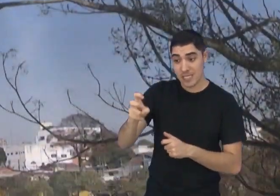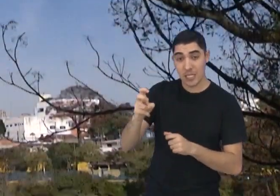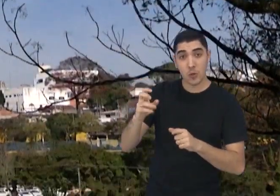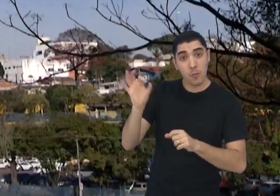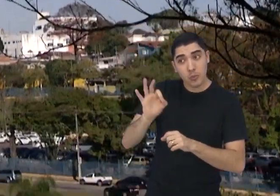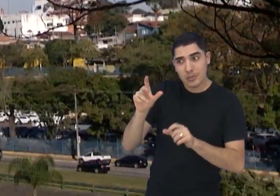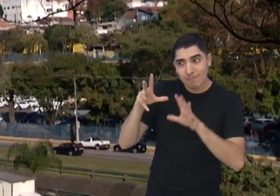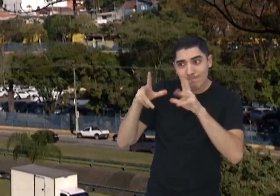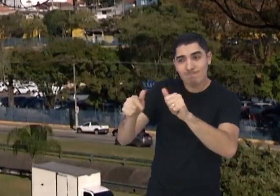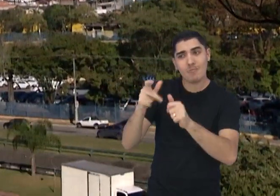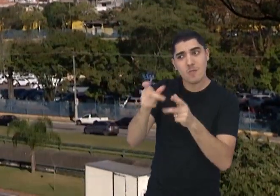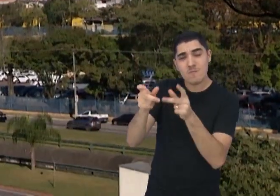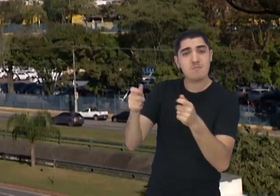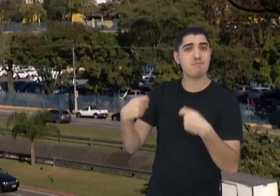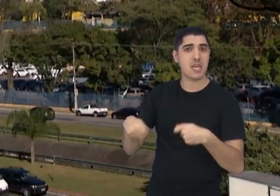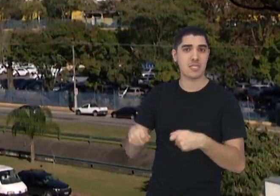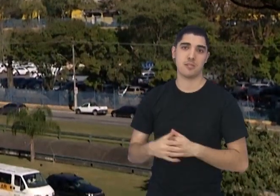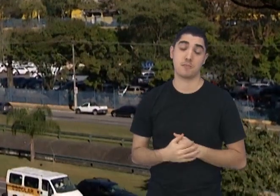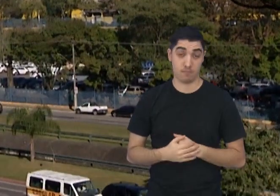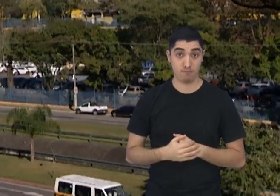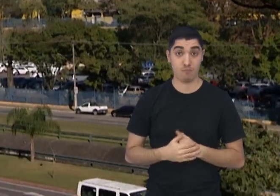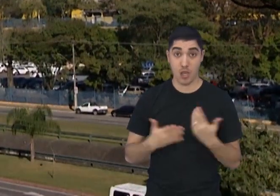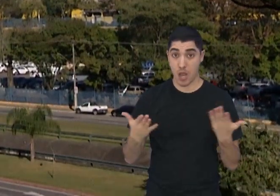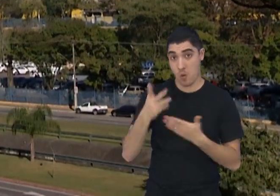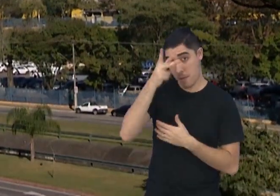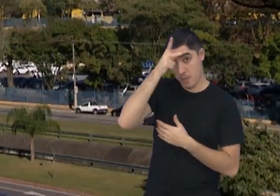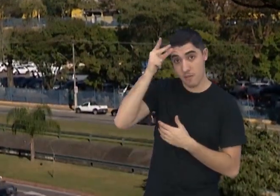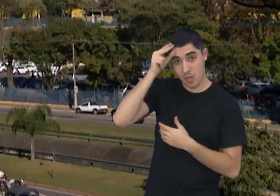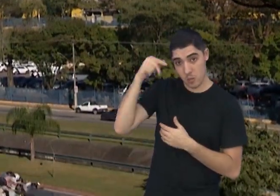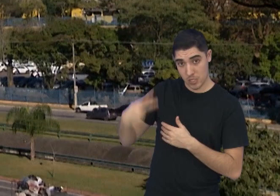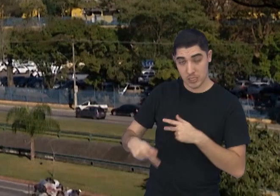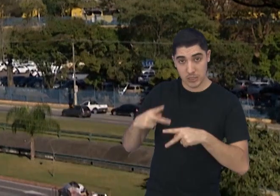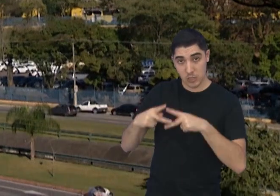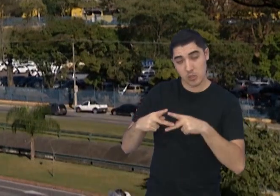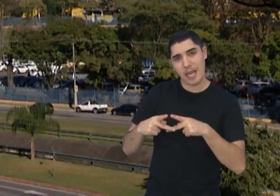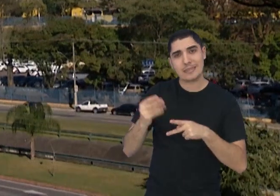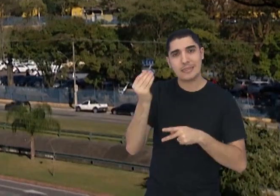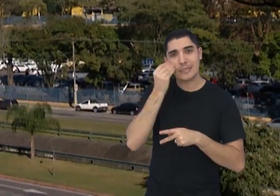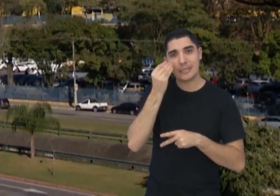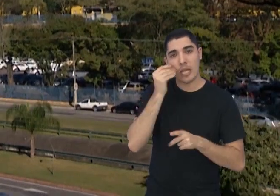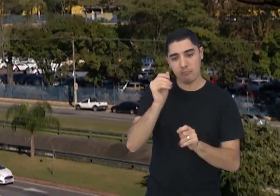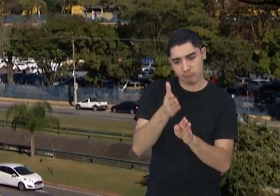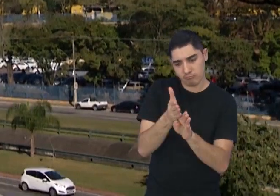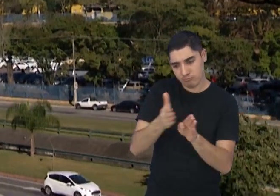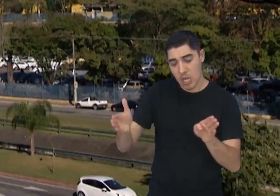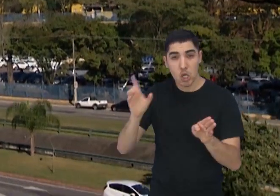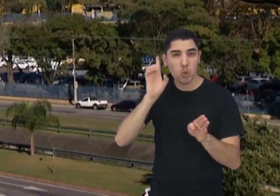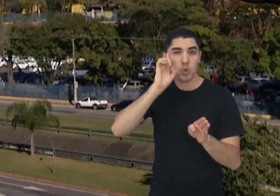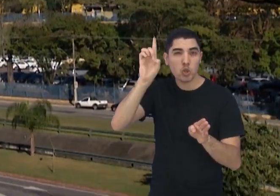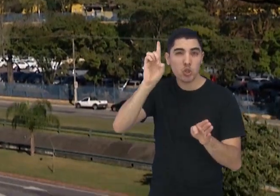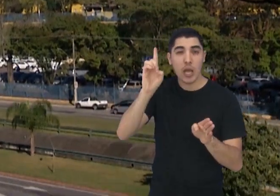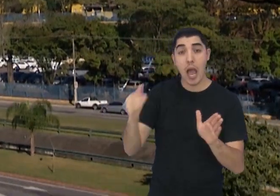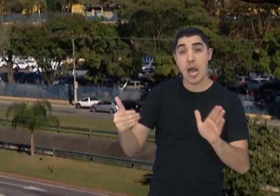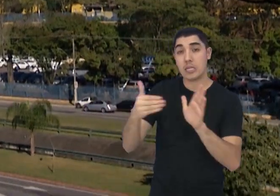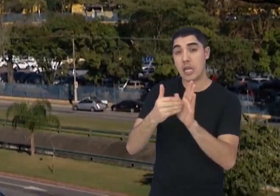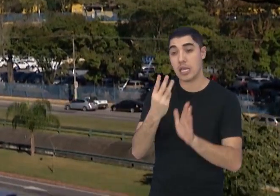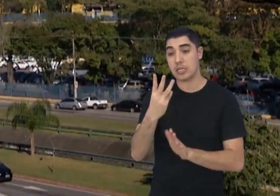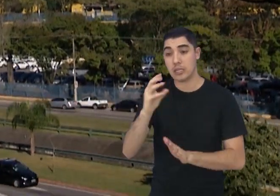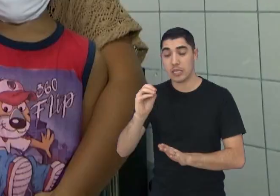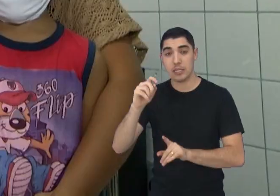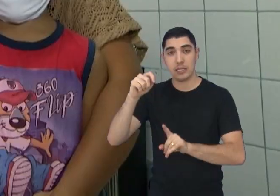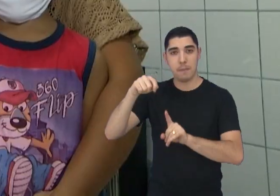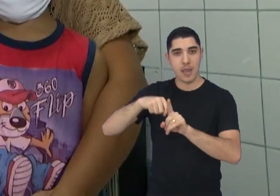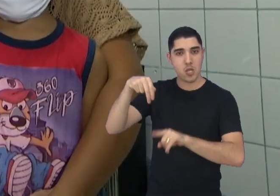público-alvo. Justamente por isso, a Prefeitura de São José dos Campos ampliou a campanha de multivacinação até o dia 30 de